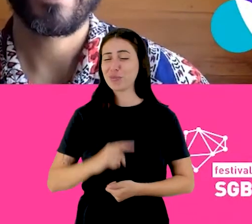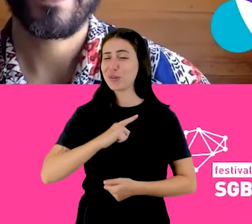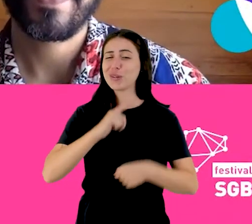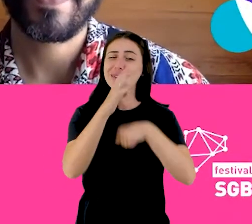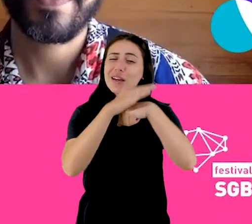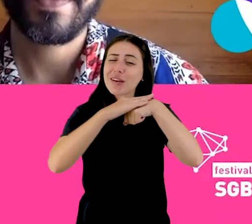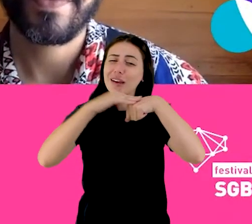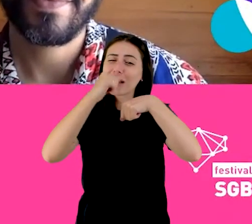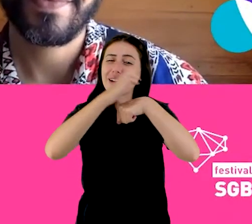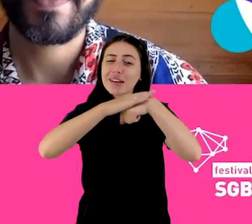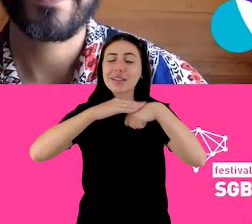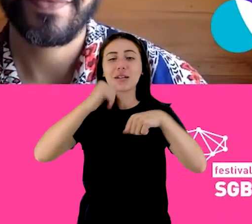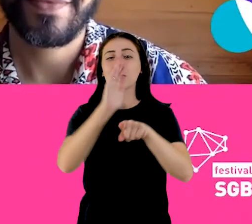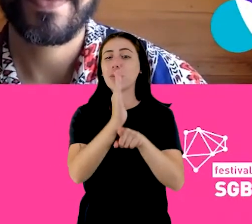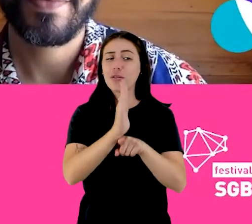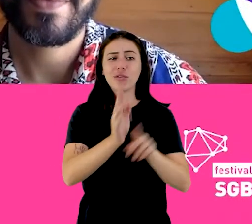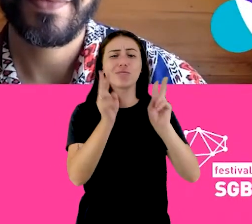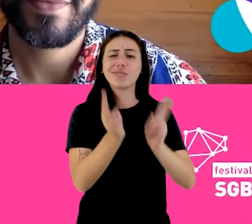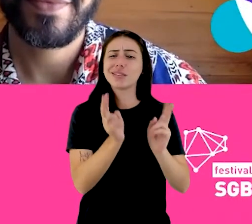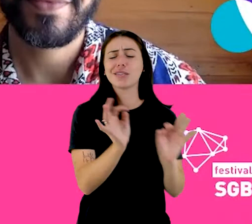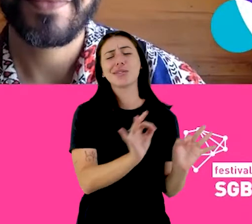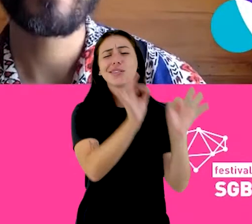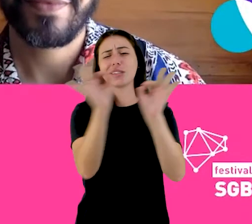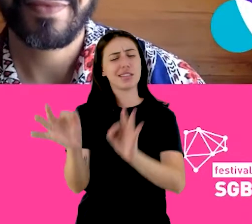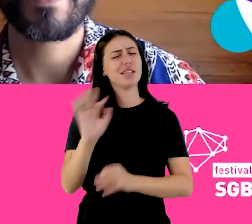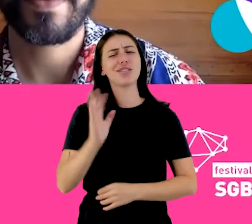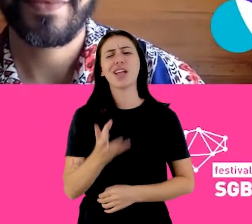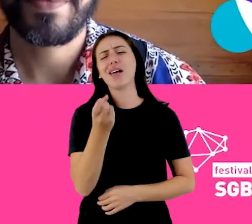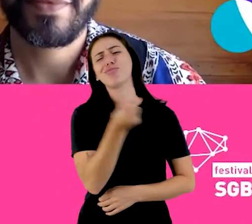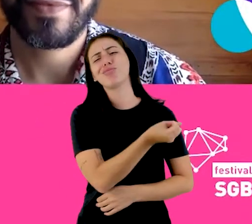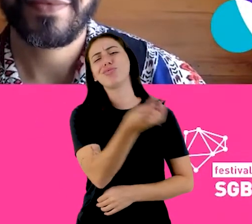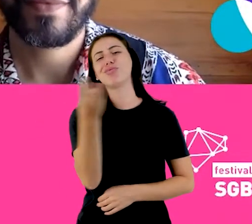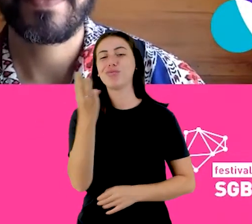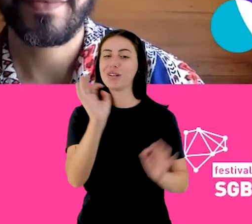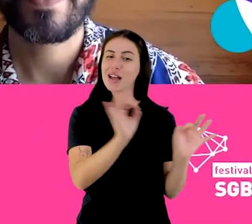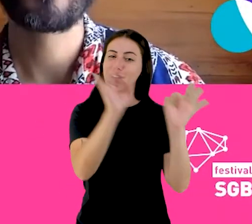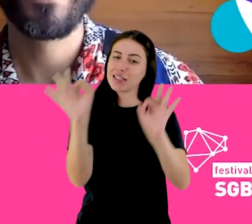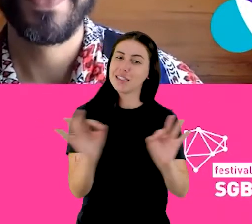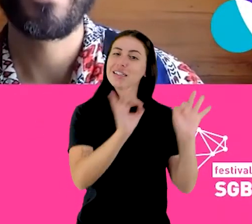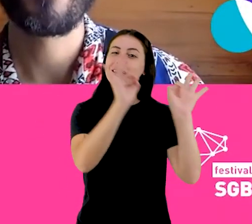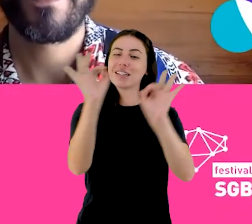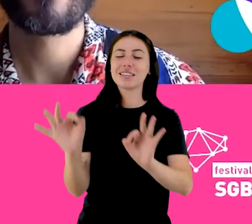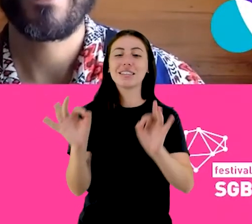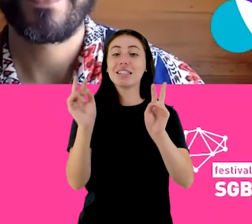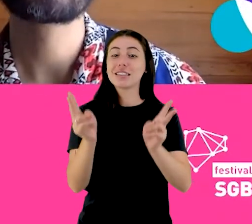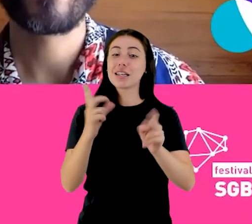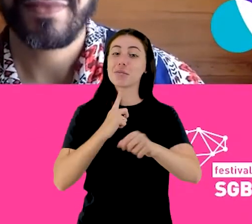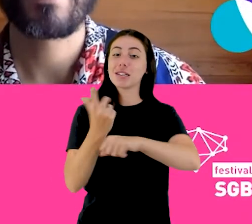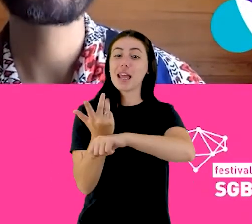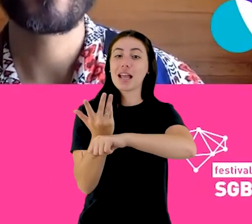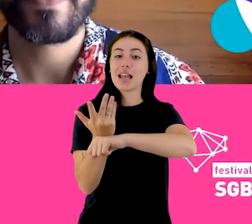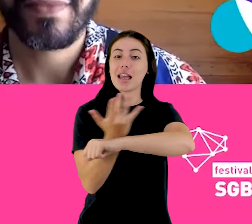mim? Na verdade, eu falo que eu tenho muito carinho por esse filme e toda vez que eu vejo ele, já assisti ele inúmeras vezes, eu me emociono